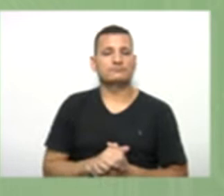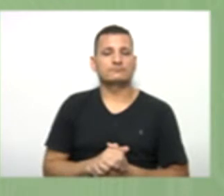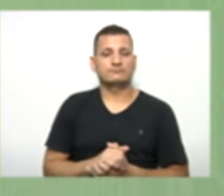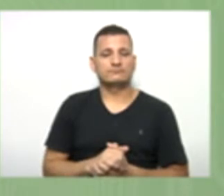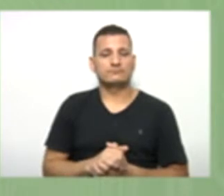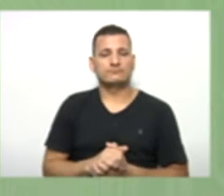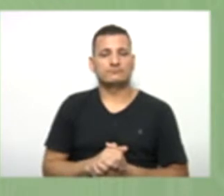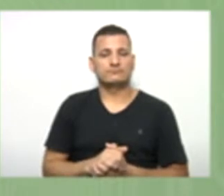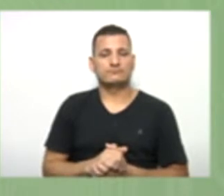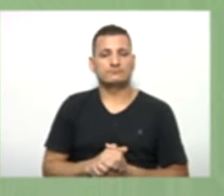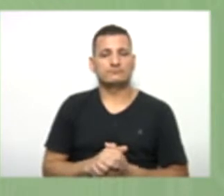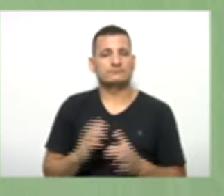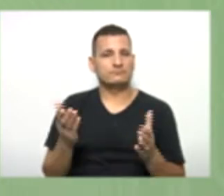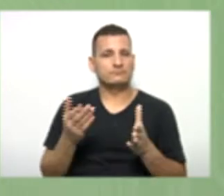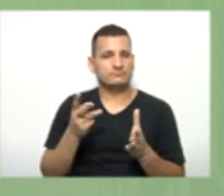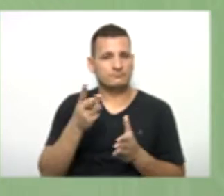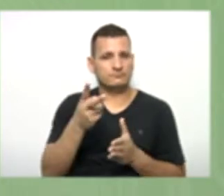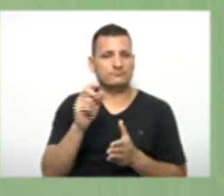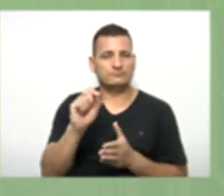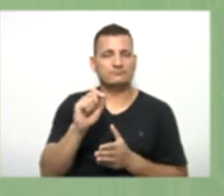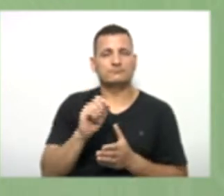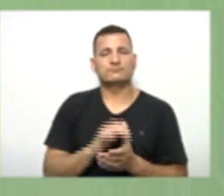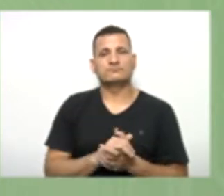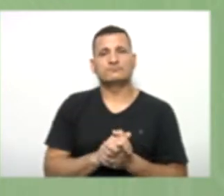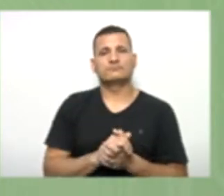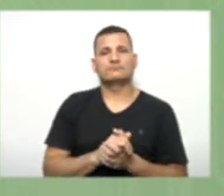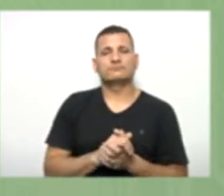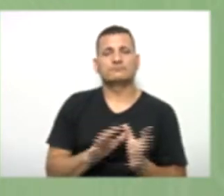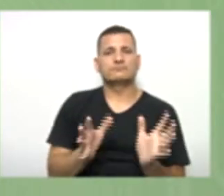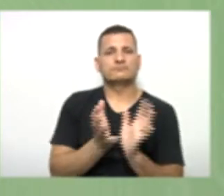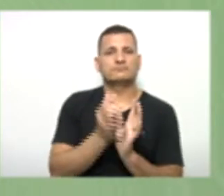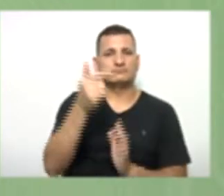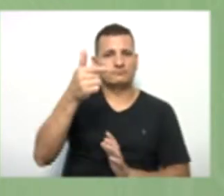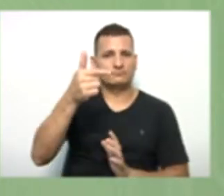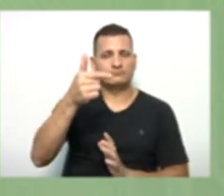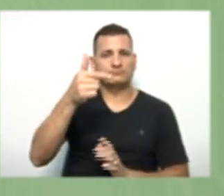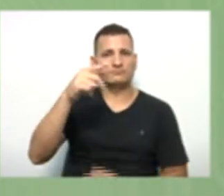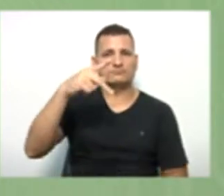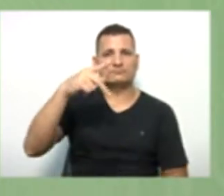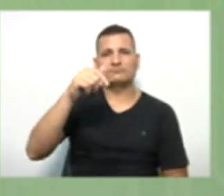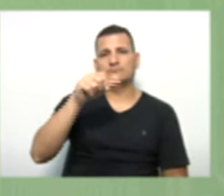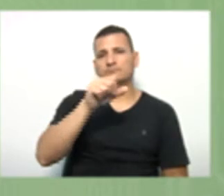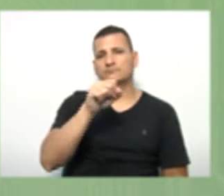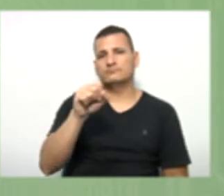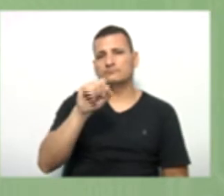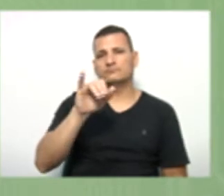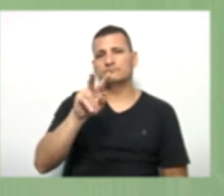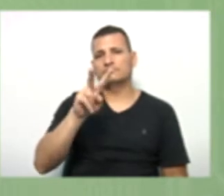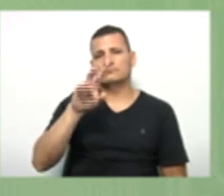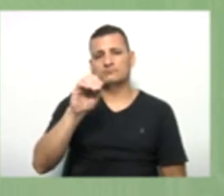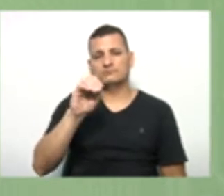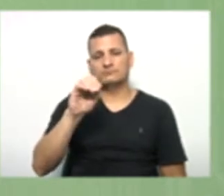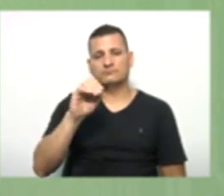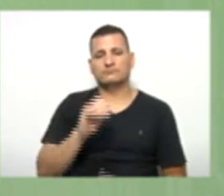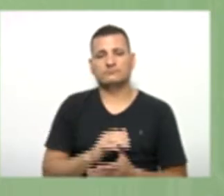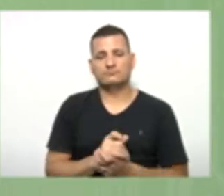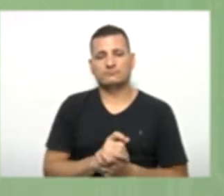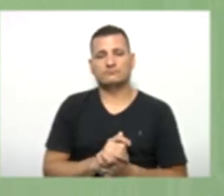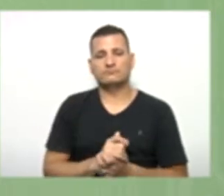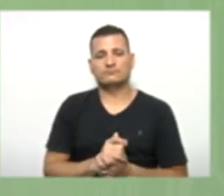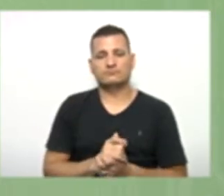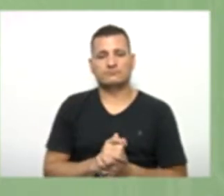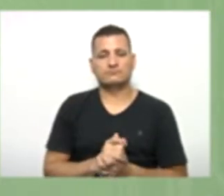Continuando agora, o agrupamento do passivo. Então, nós temos o passivo, que é formado